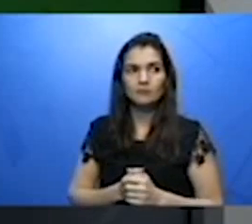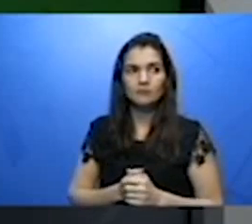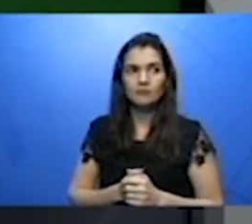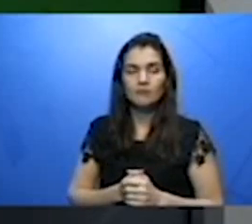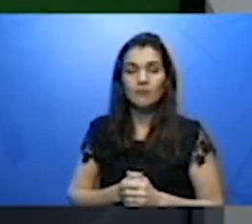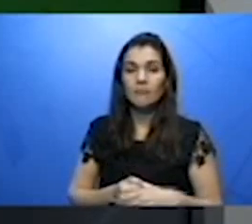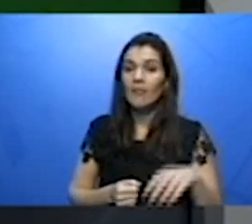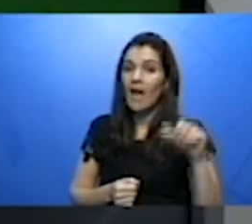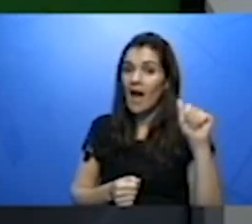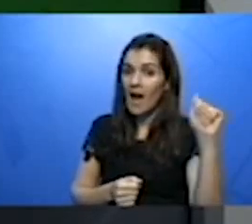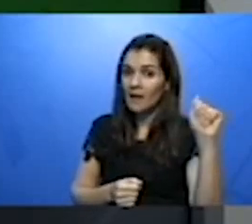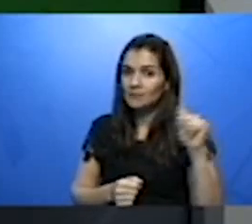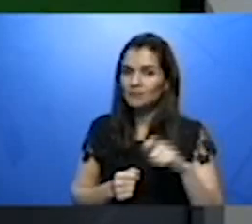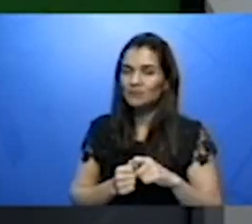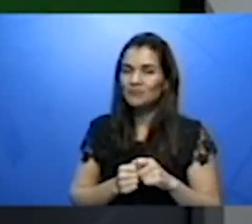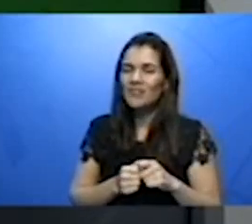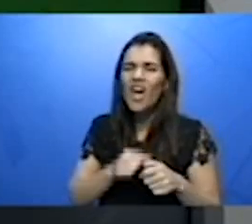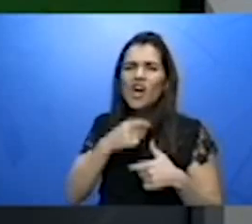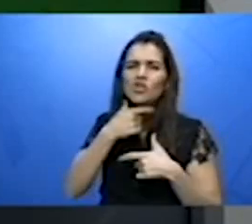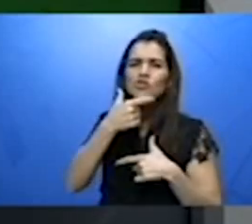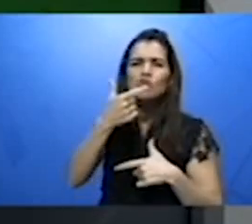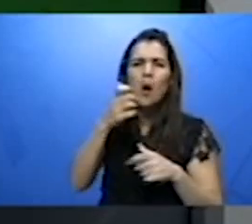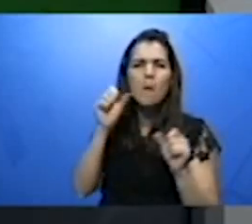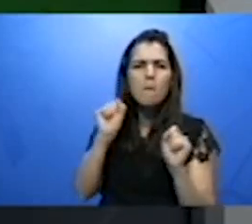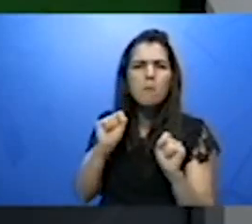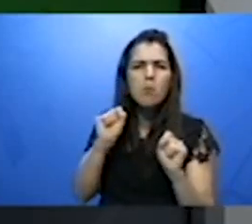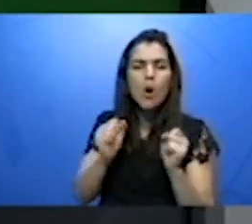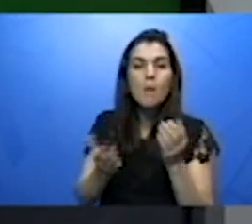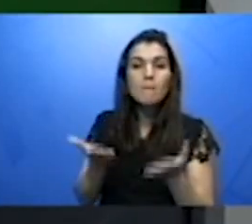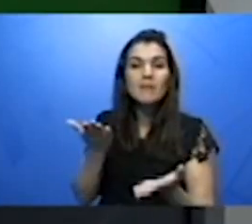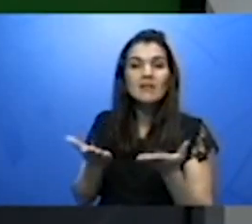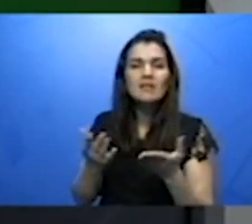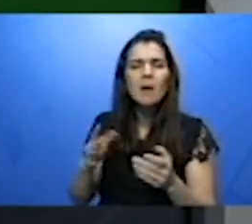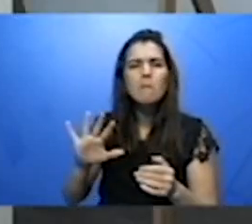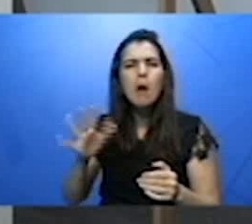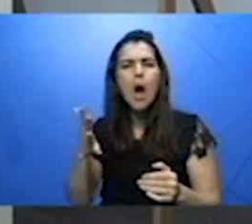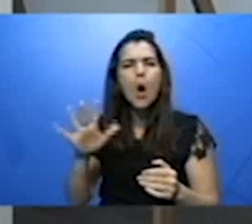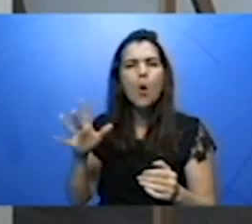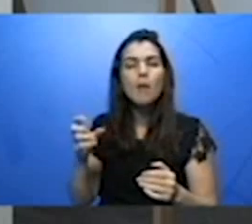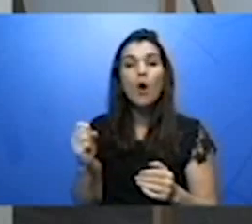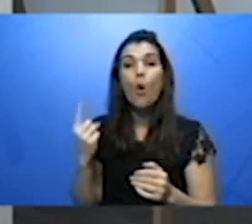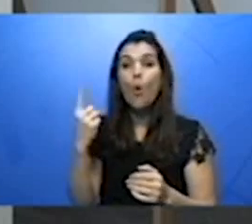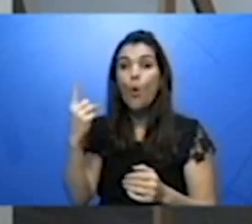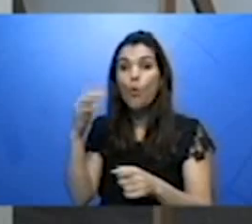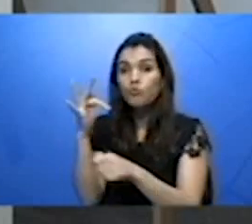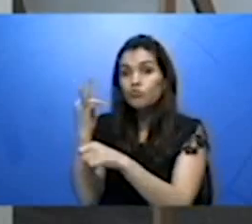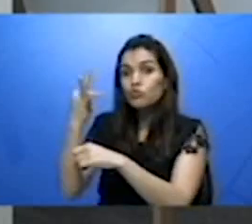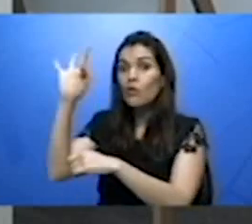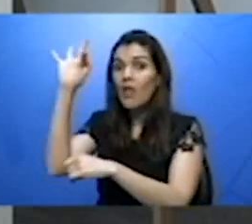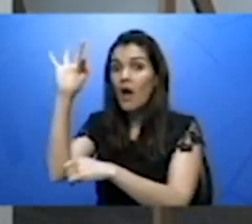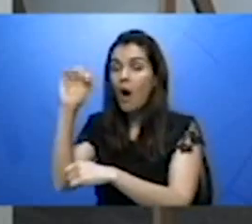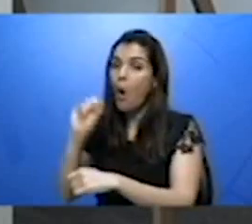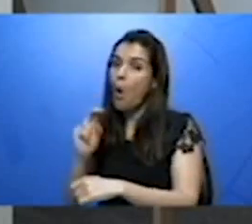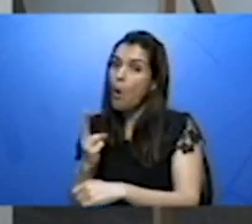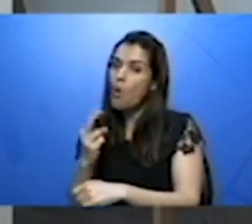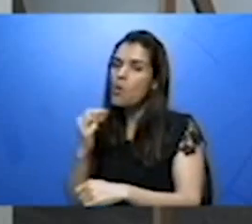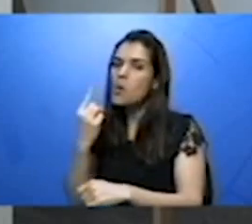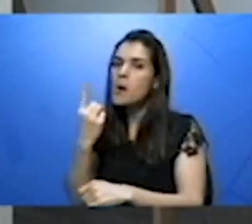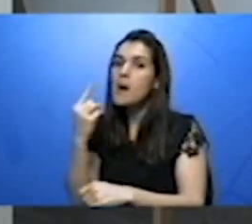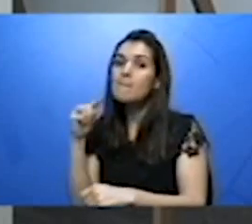e a uma girafa pode ter dar aproximadamente uma tonelada ou seja mil quilos